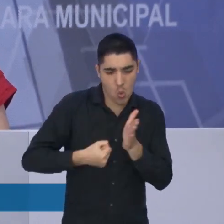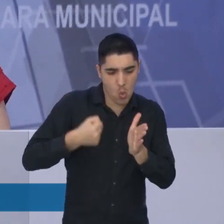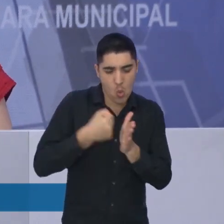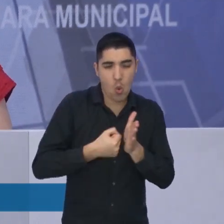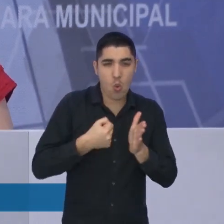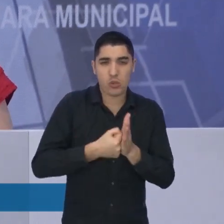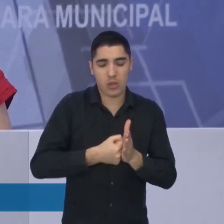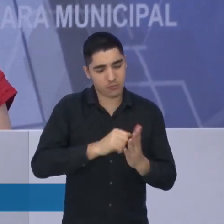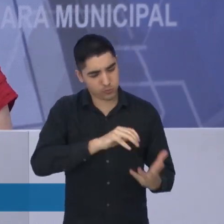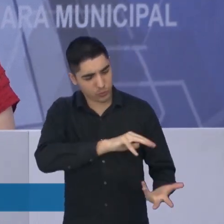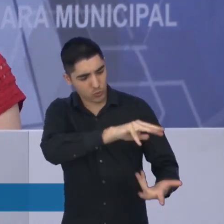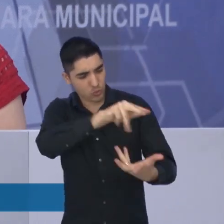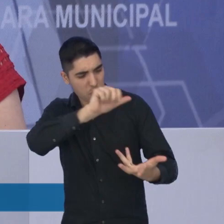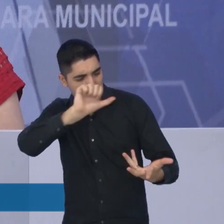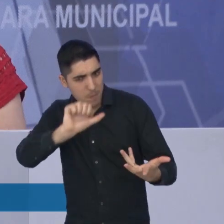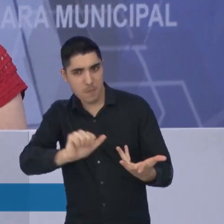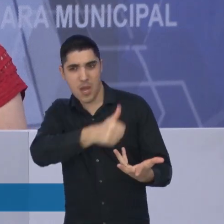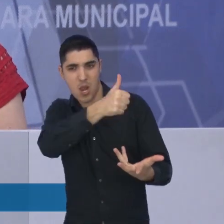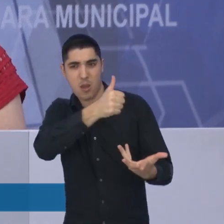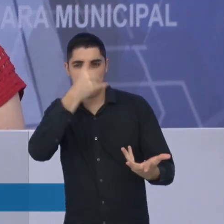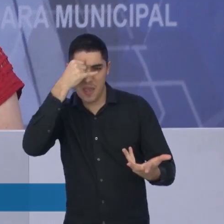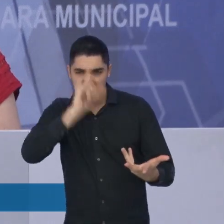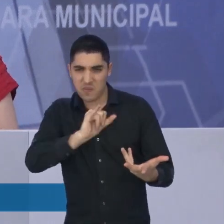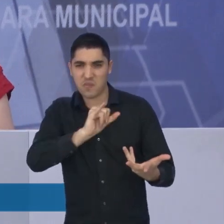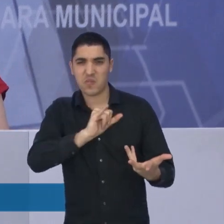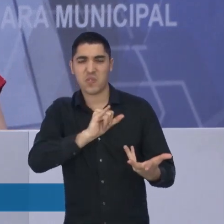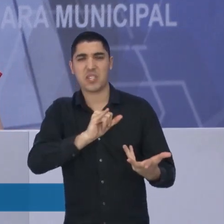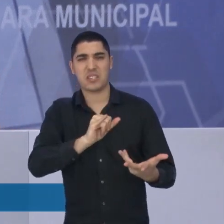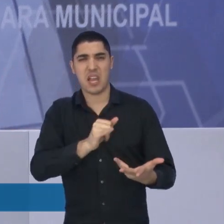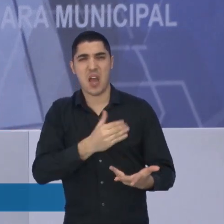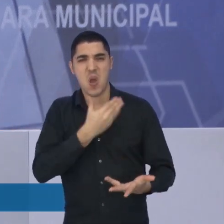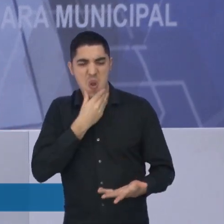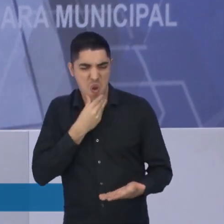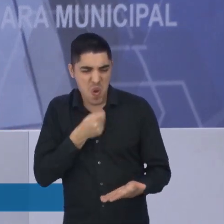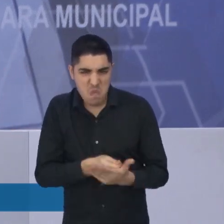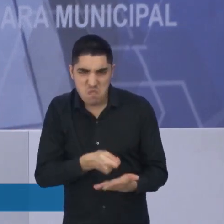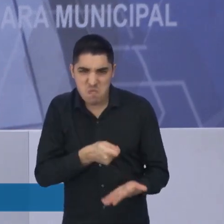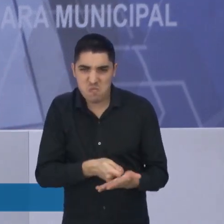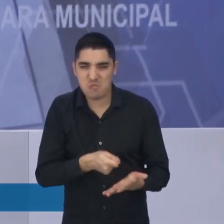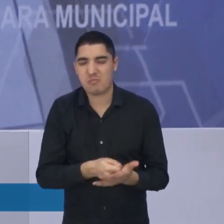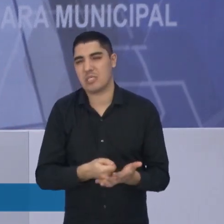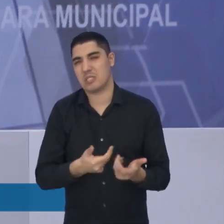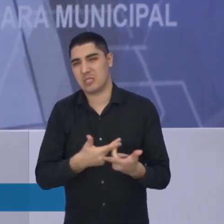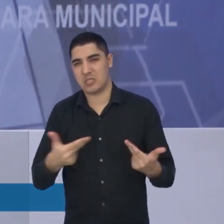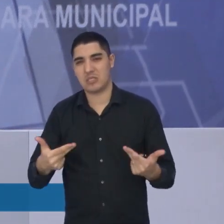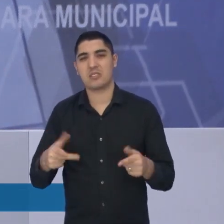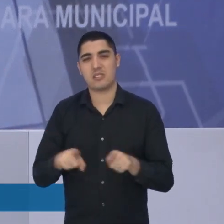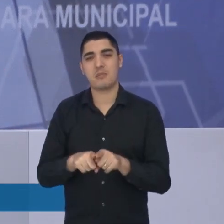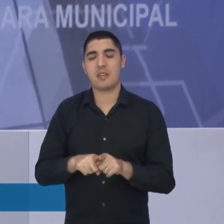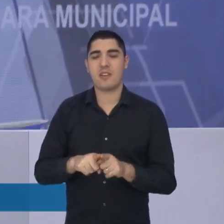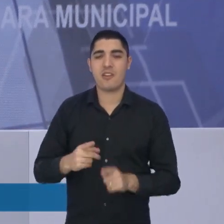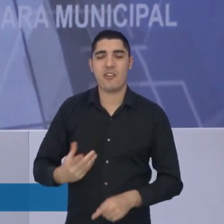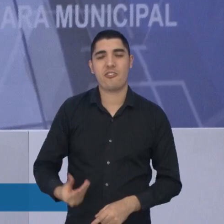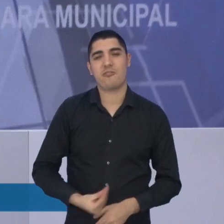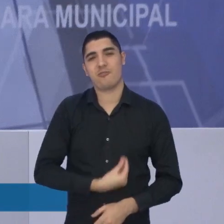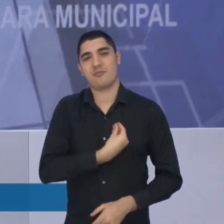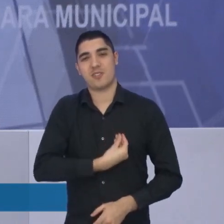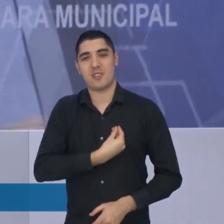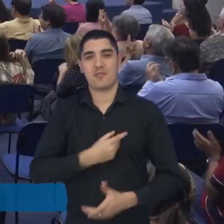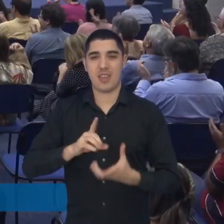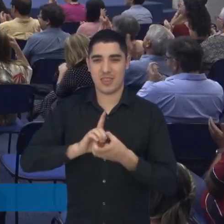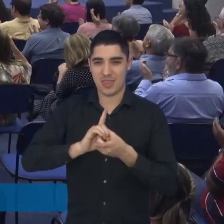melhor, livre de ditaduras e de ditadores. Viva a democracia!